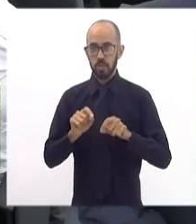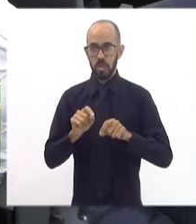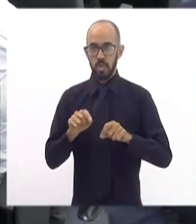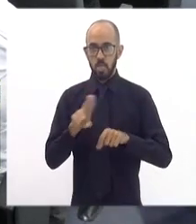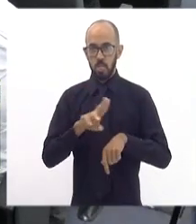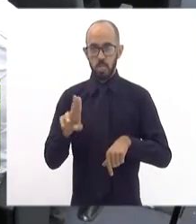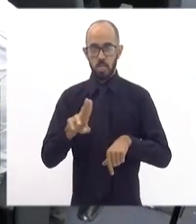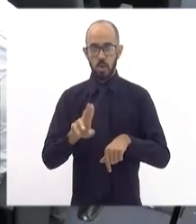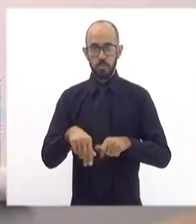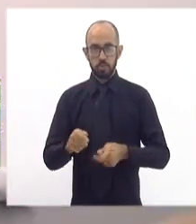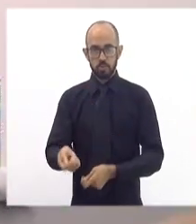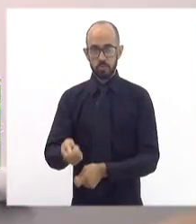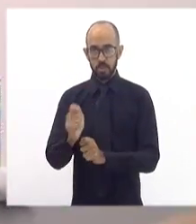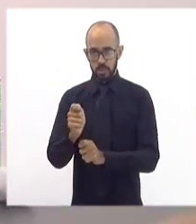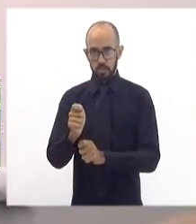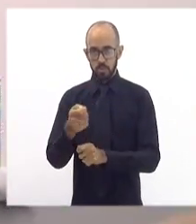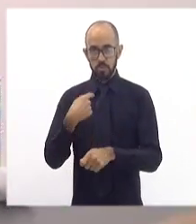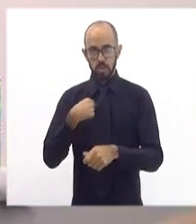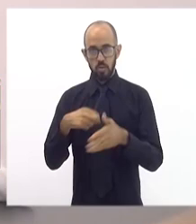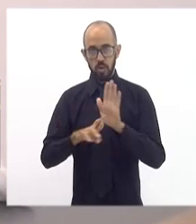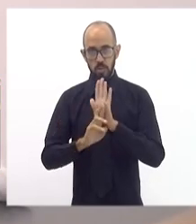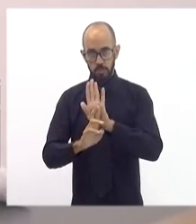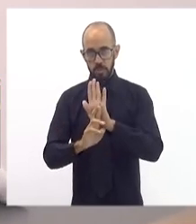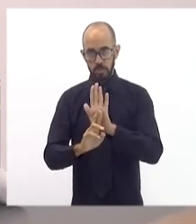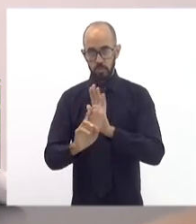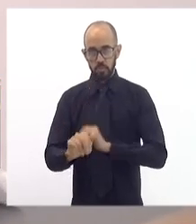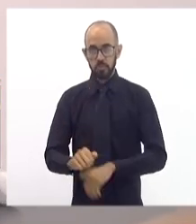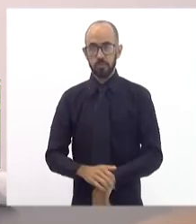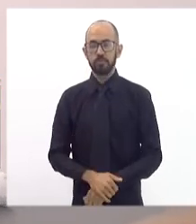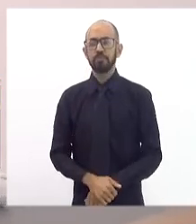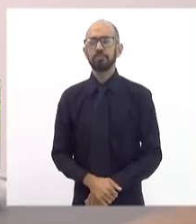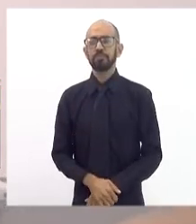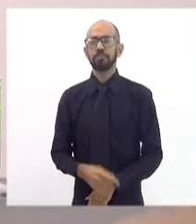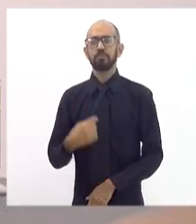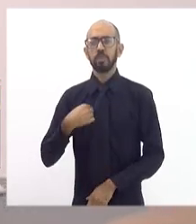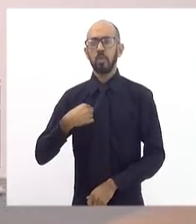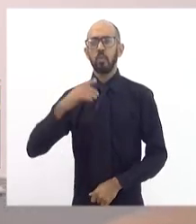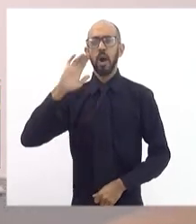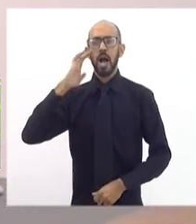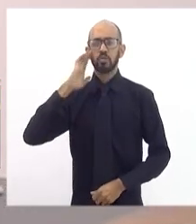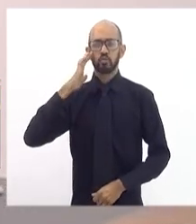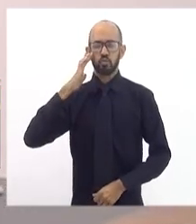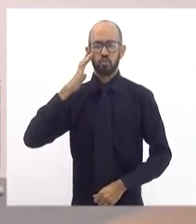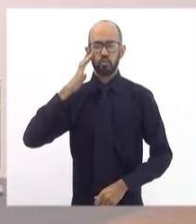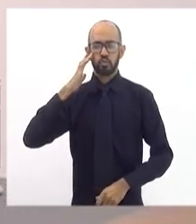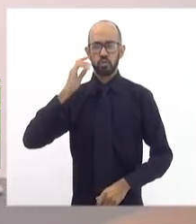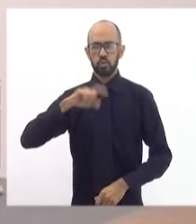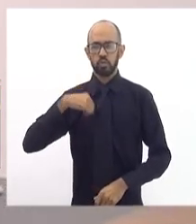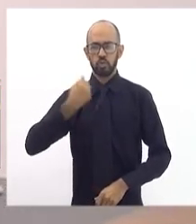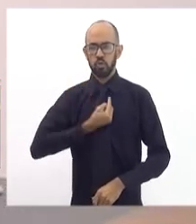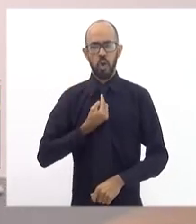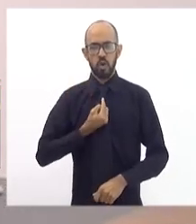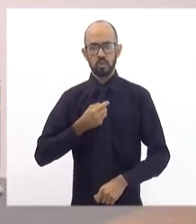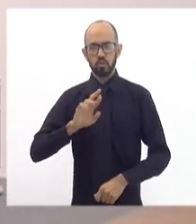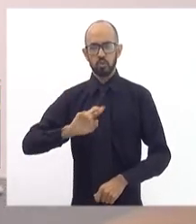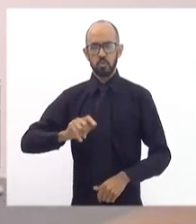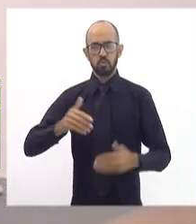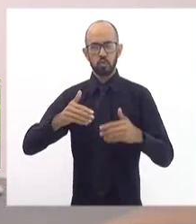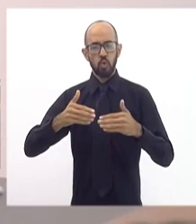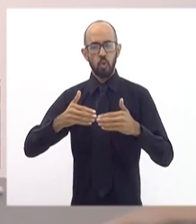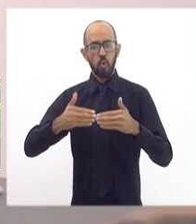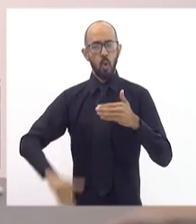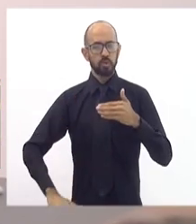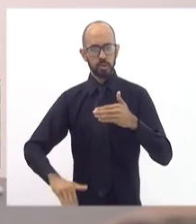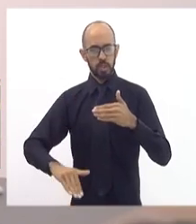da praia de Sepetiba da colônia z-15 ocorre represento eu acho que nós aqui longe não somos contra os grandes